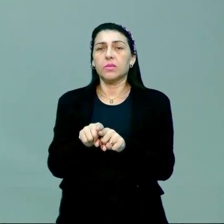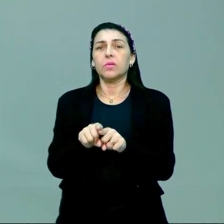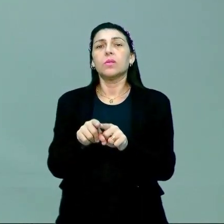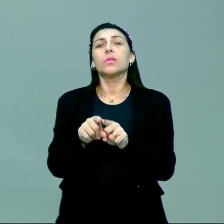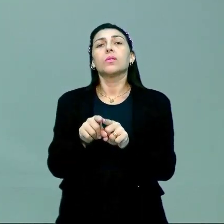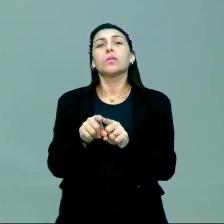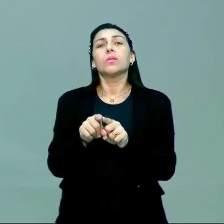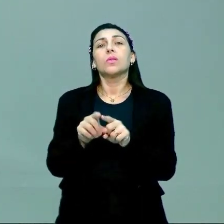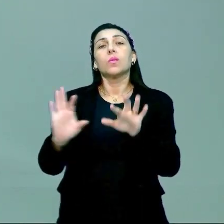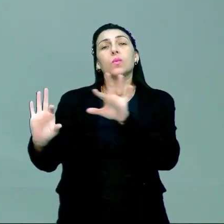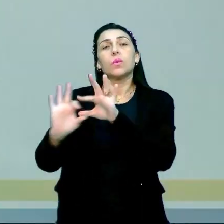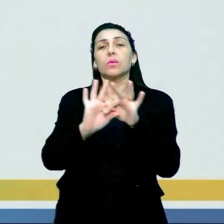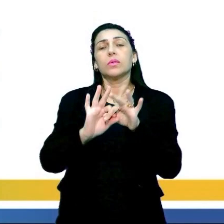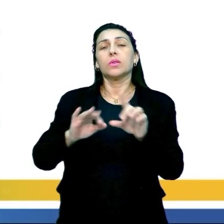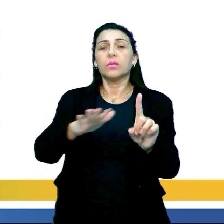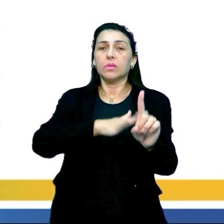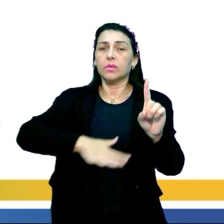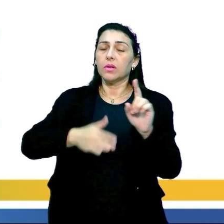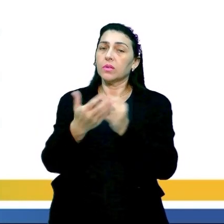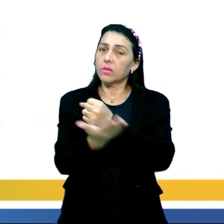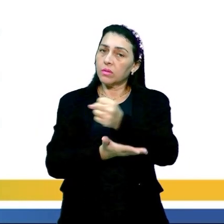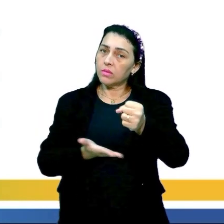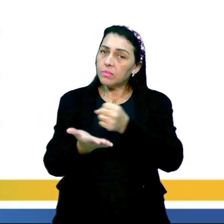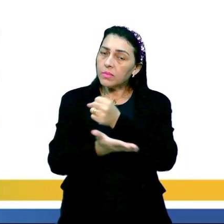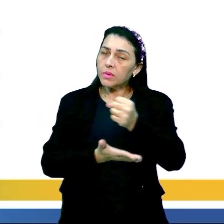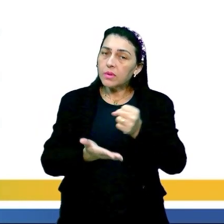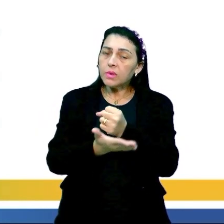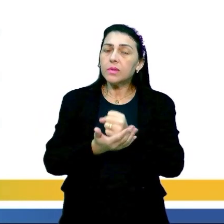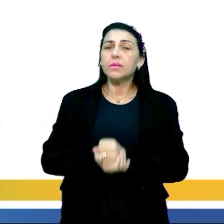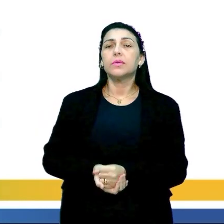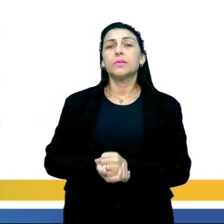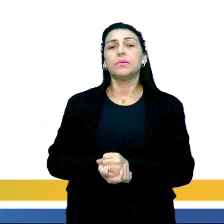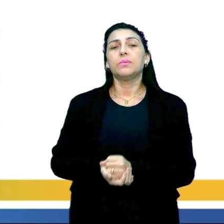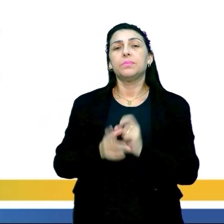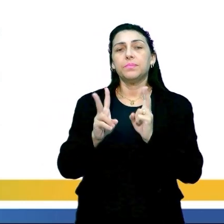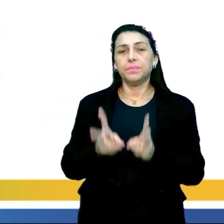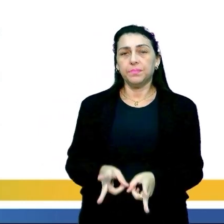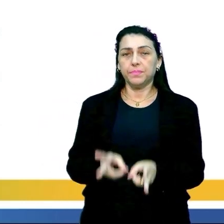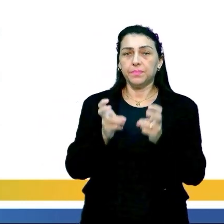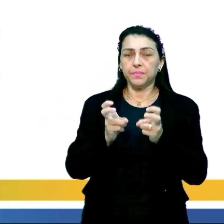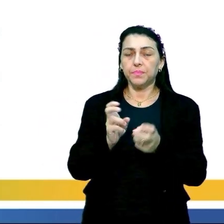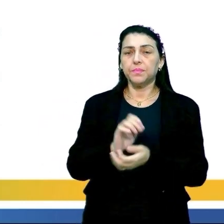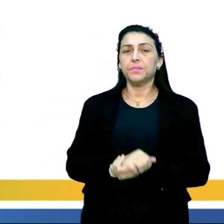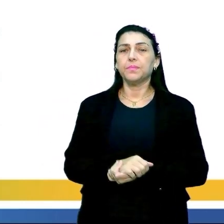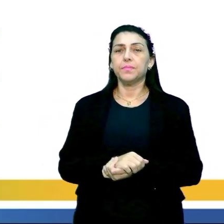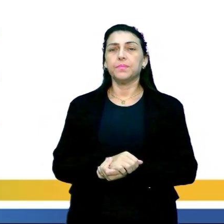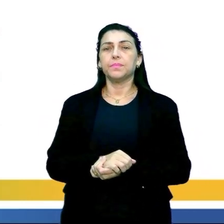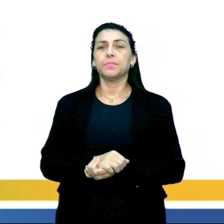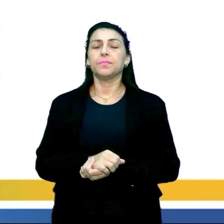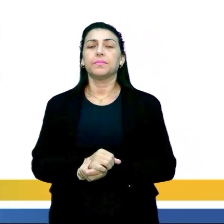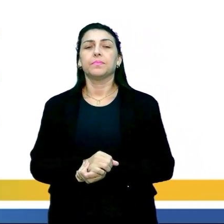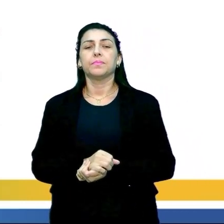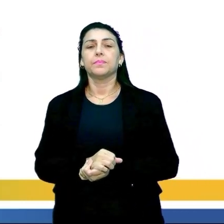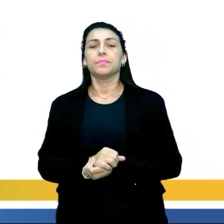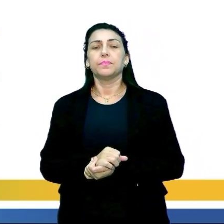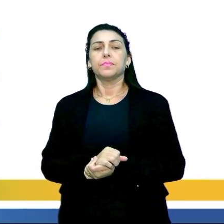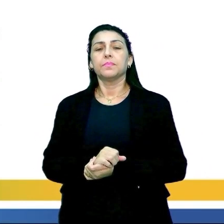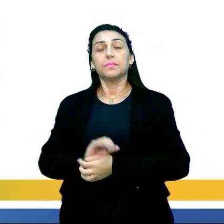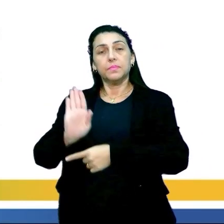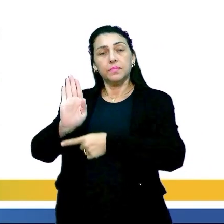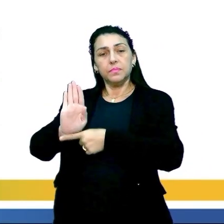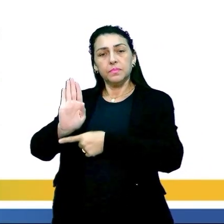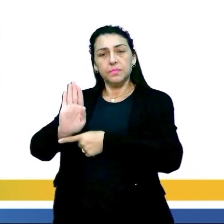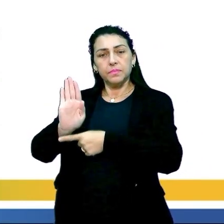contextos sociais. Com base nessas considerações, vamos observar a alternativa correta está expressa